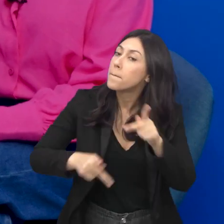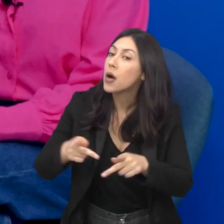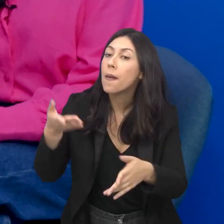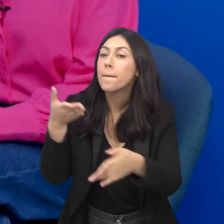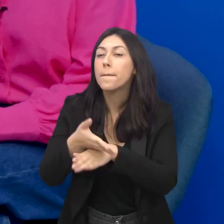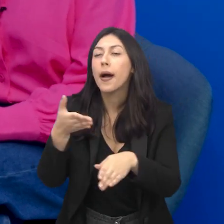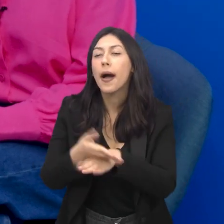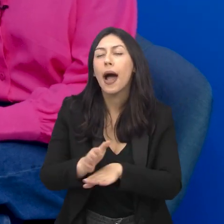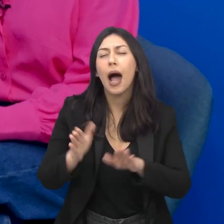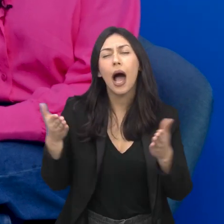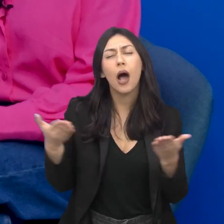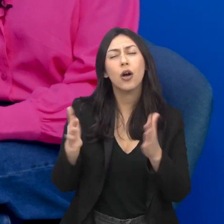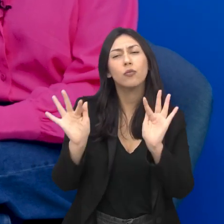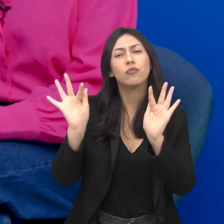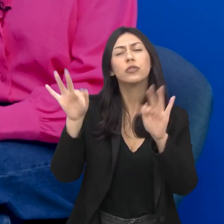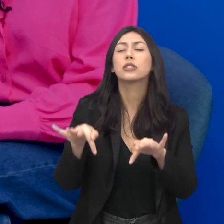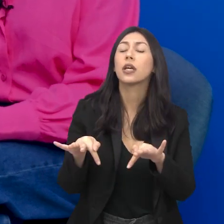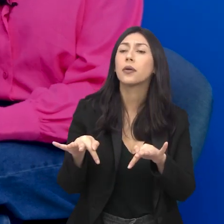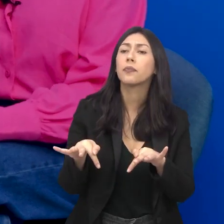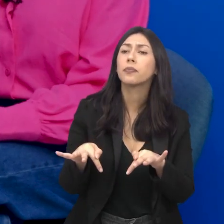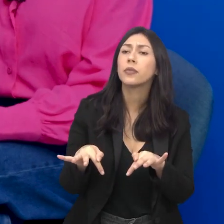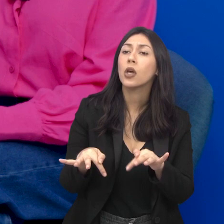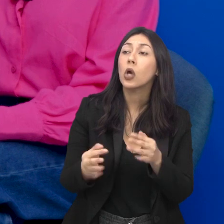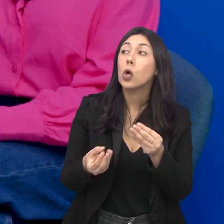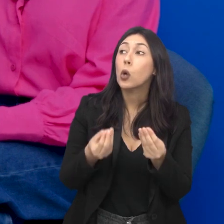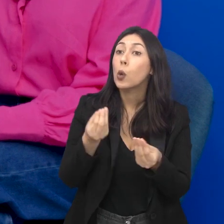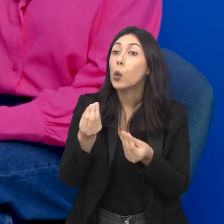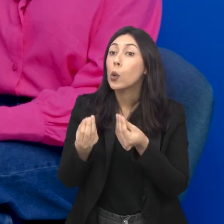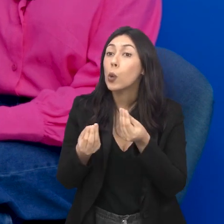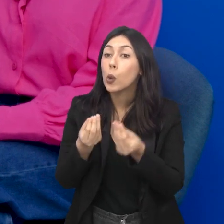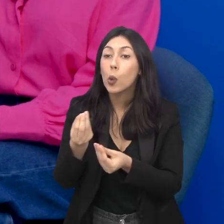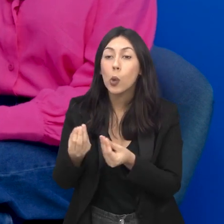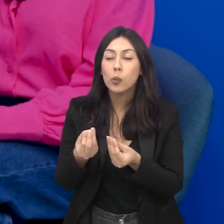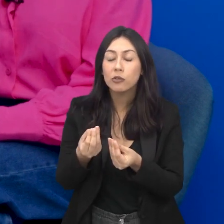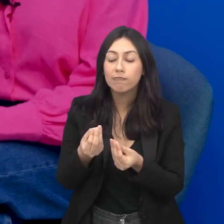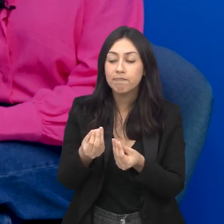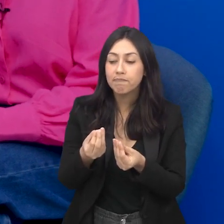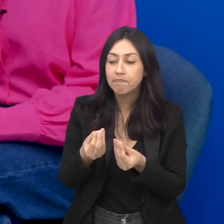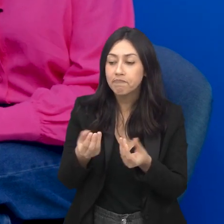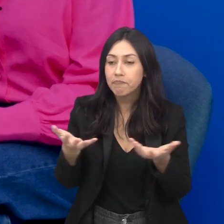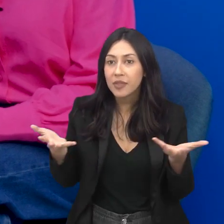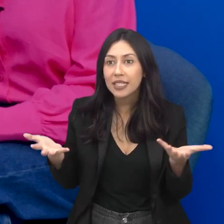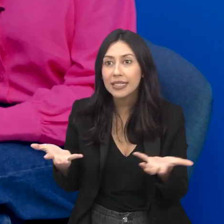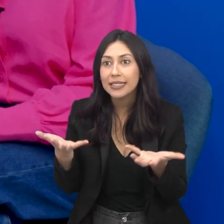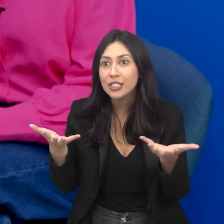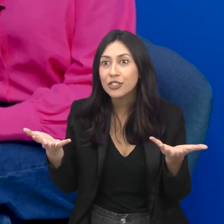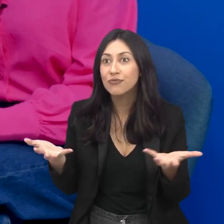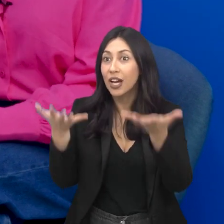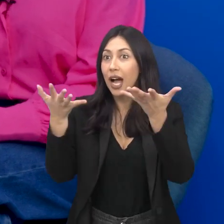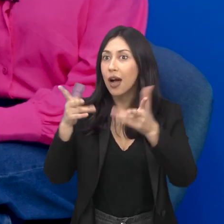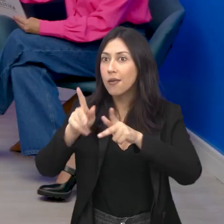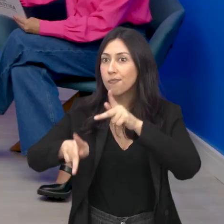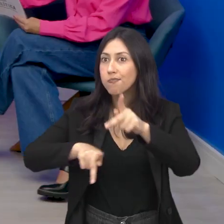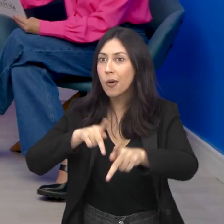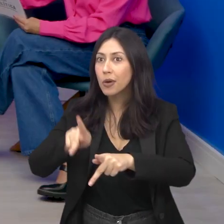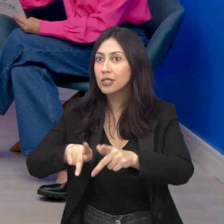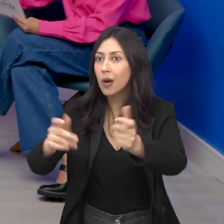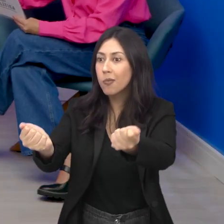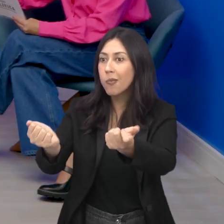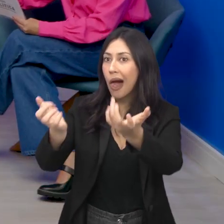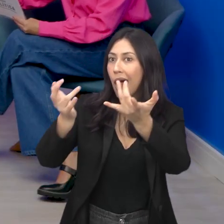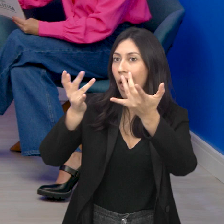está participando mais, mas só para a gente poder finalizar, o que é preciso fazer ou acontecer para que a galeria